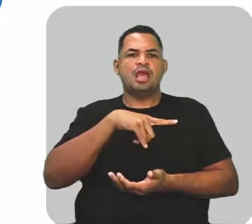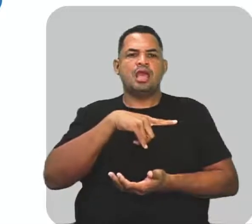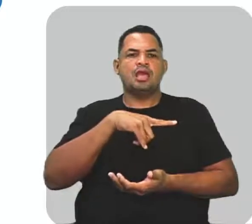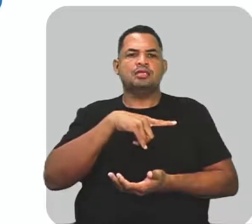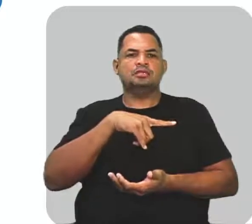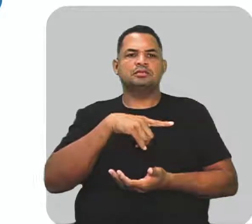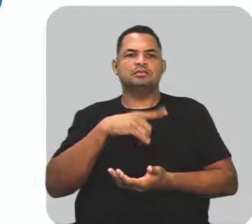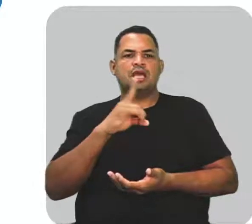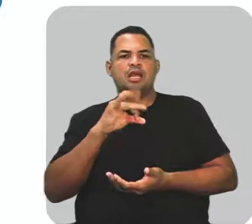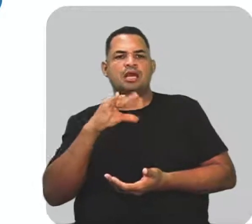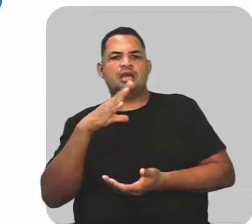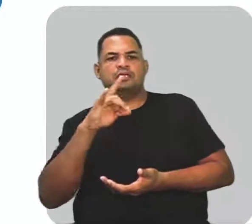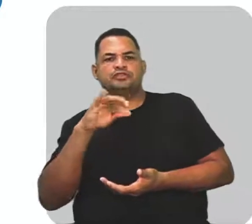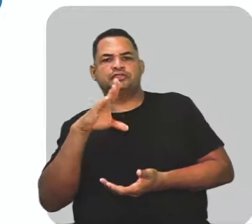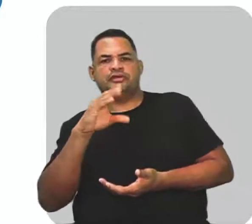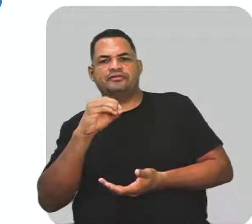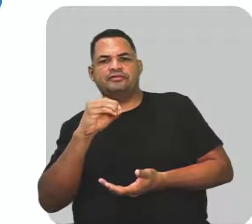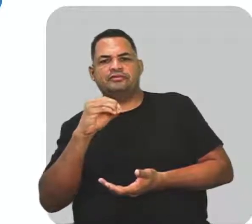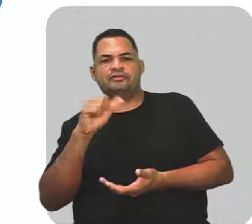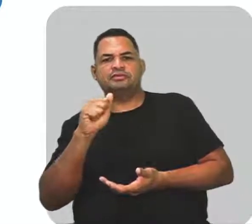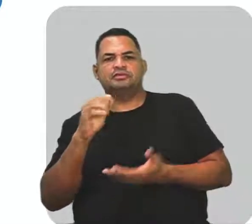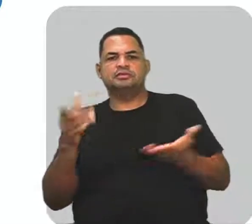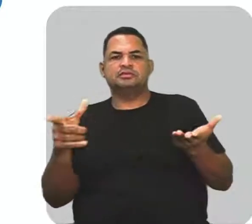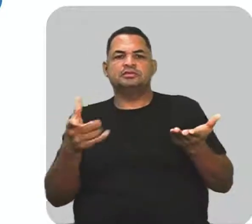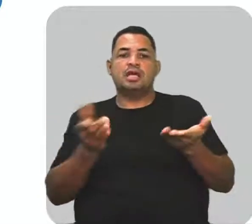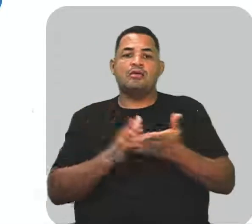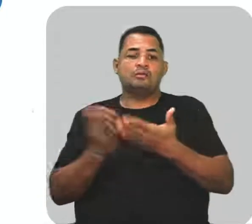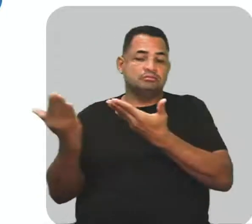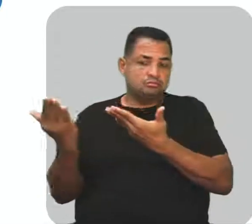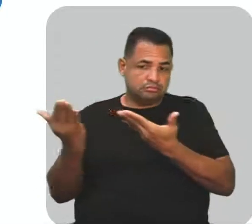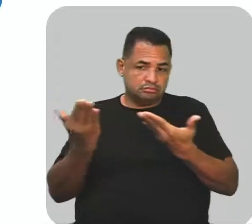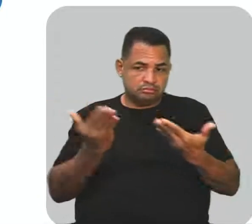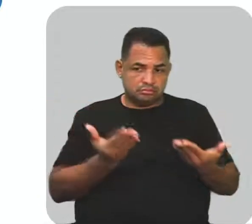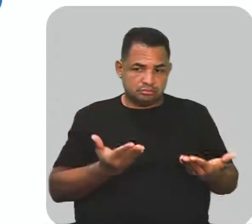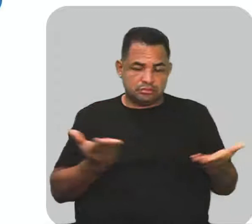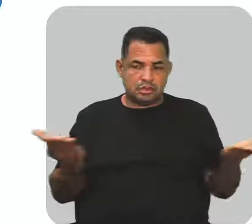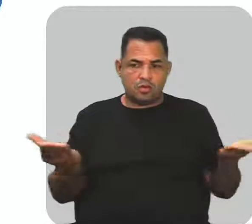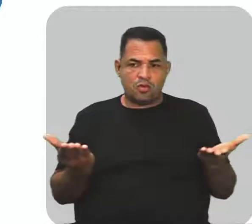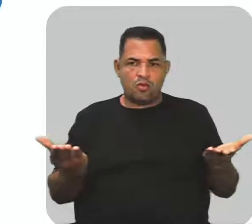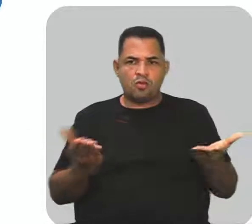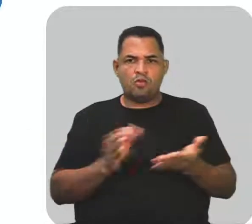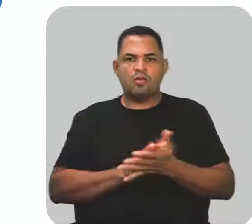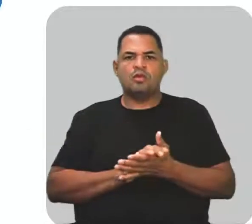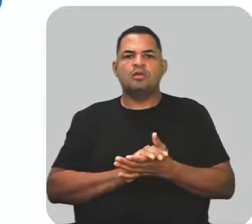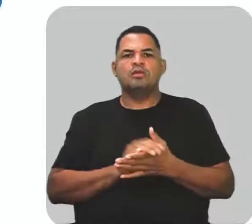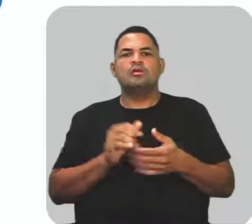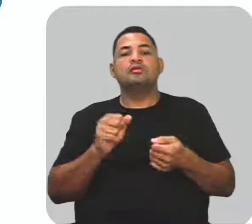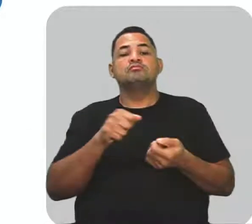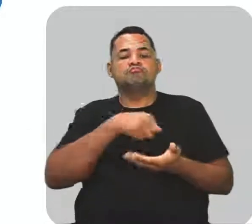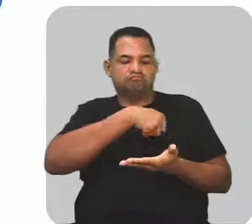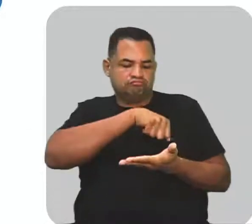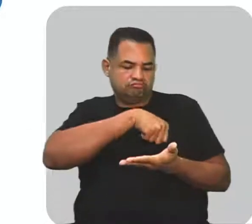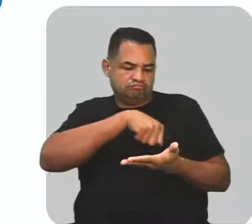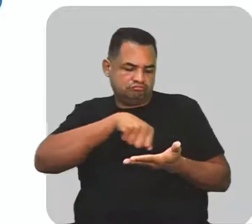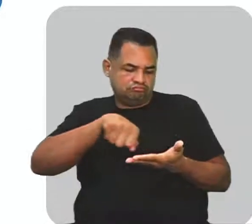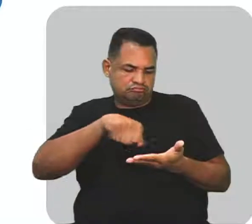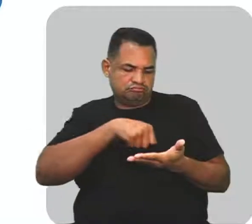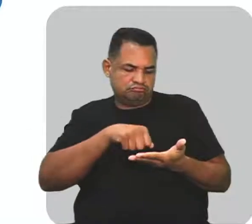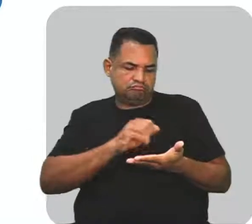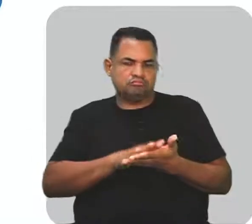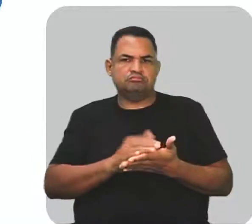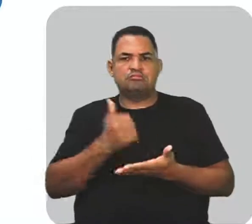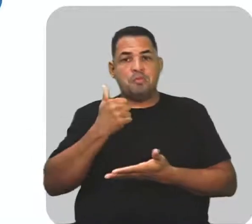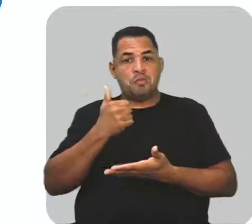a frase declarativa. Aí já nós vamos convidar, né, nesse momento, para você fazer a sua anotação bem